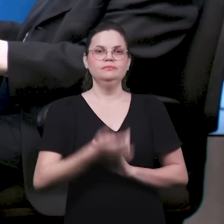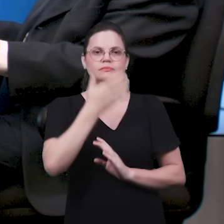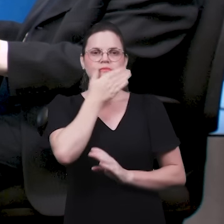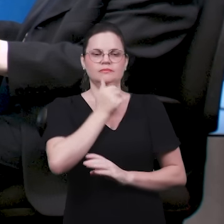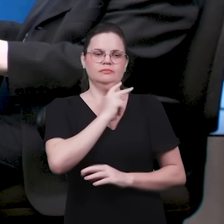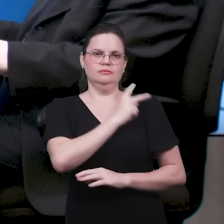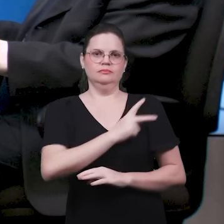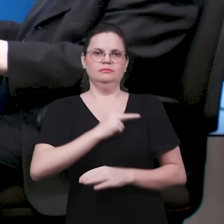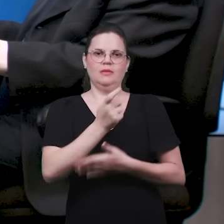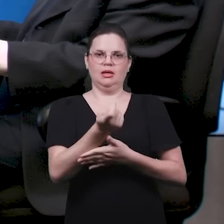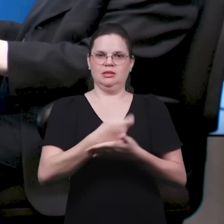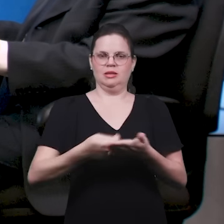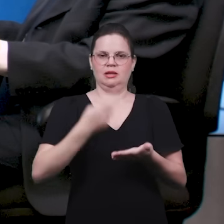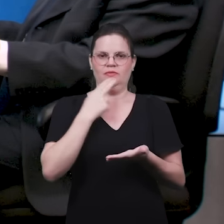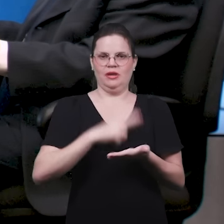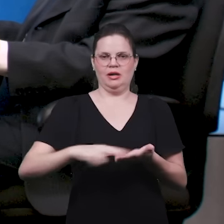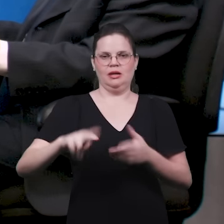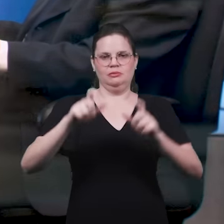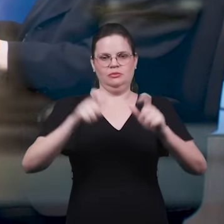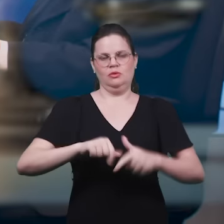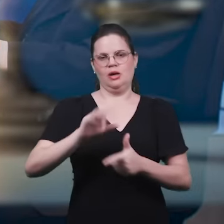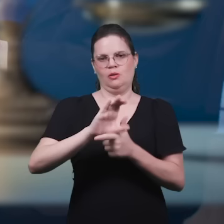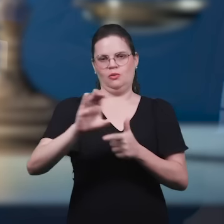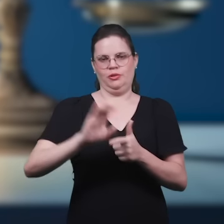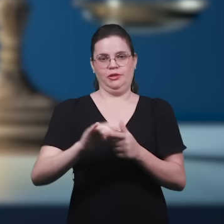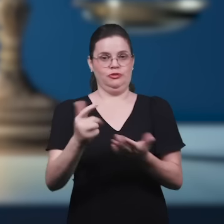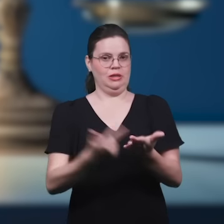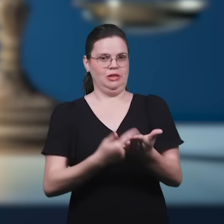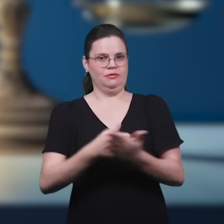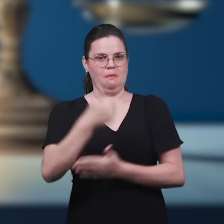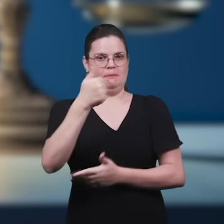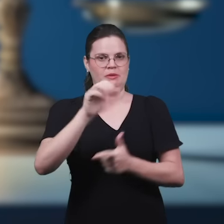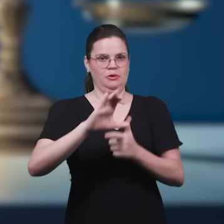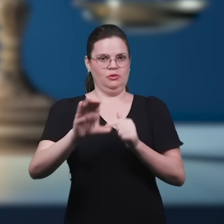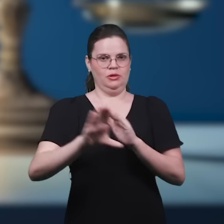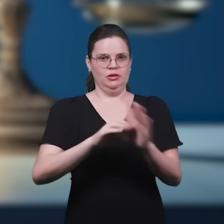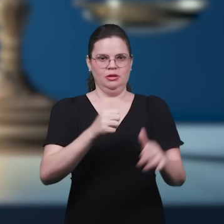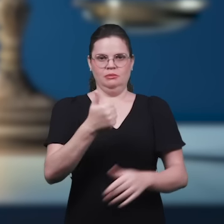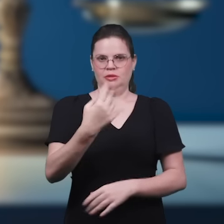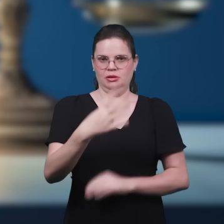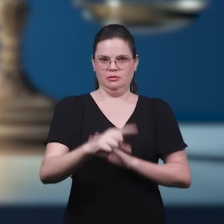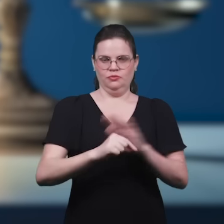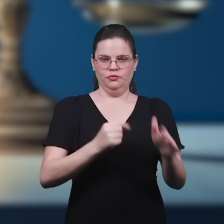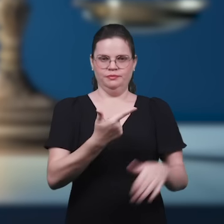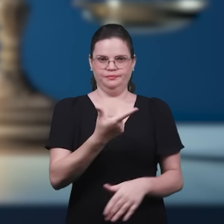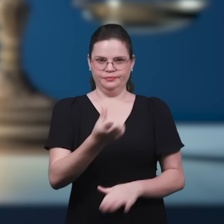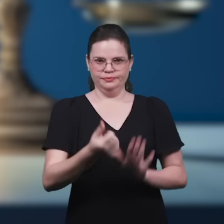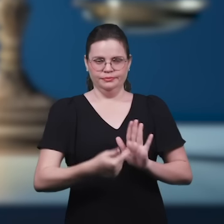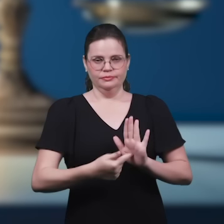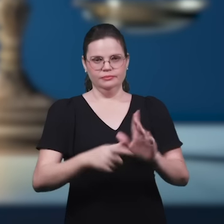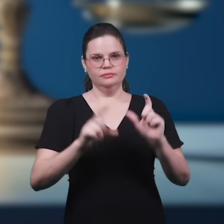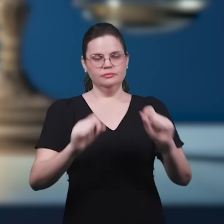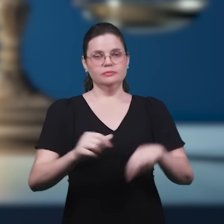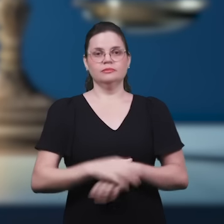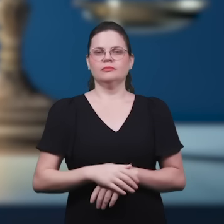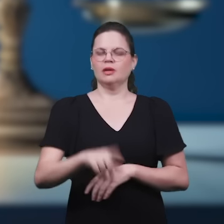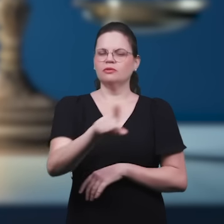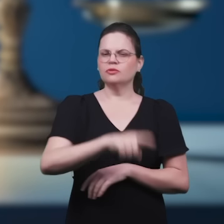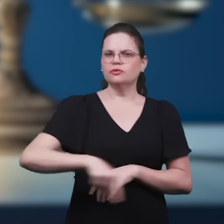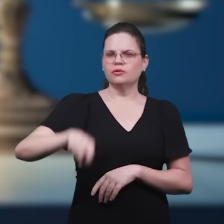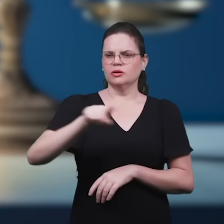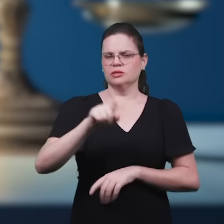a carta aos Coríntios, 1 Coríntios, capítulo 14, versículo 26, ele diz assim: que fareis,